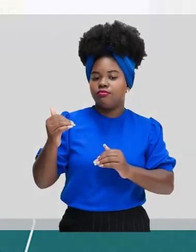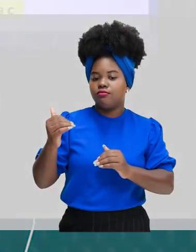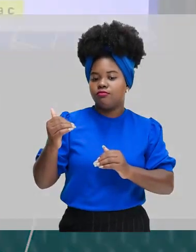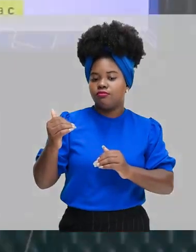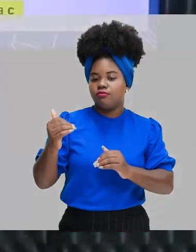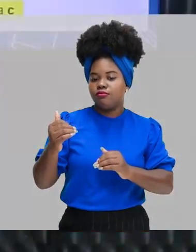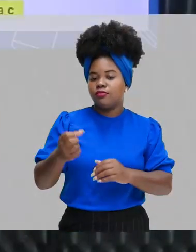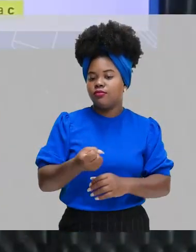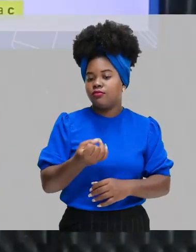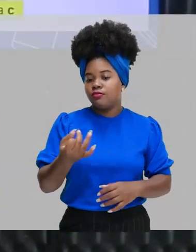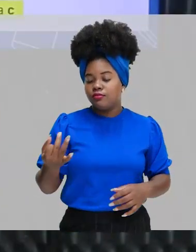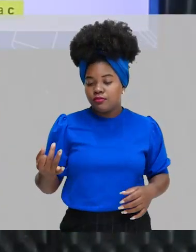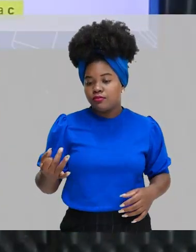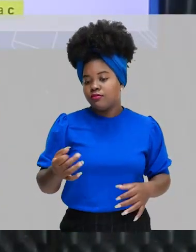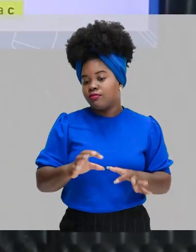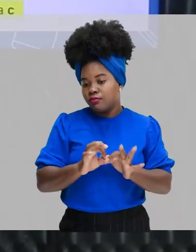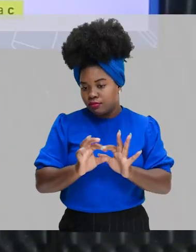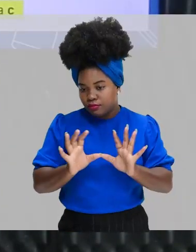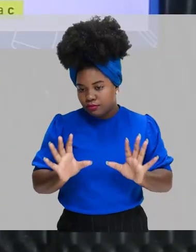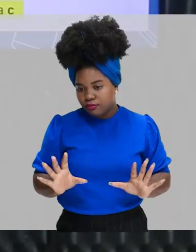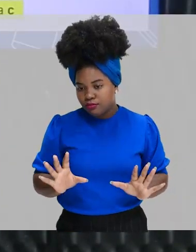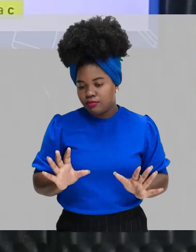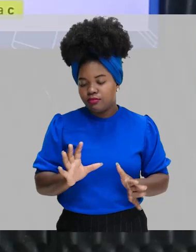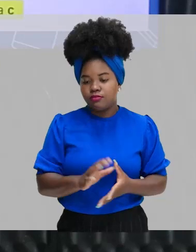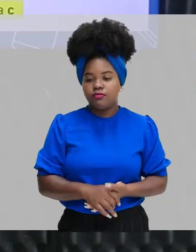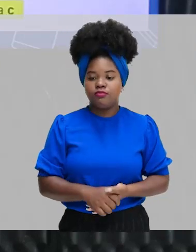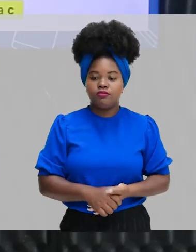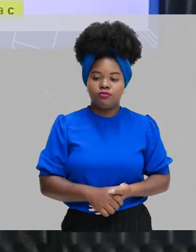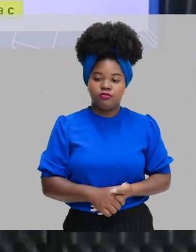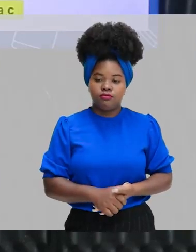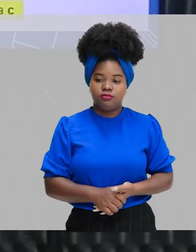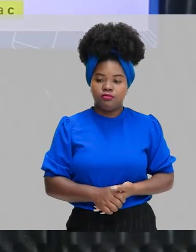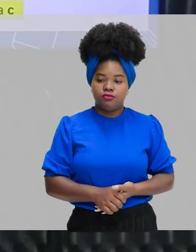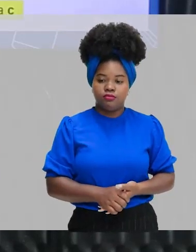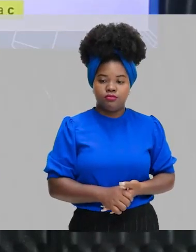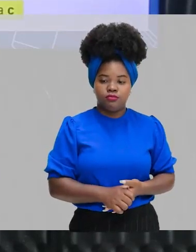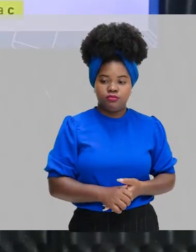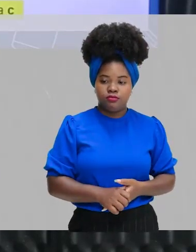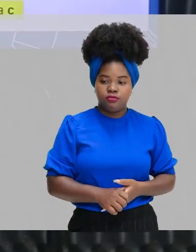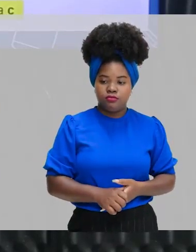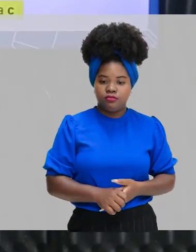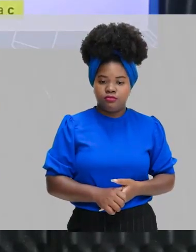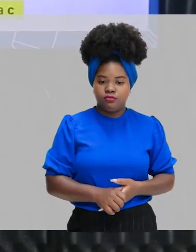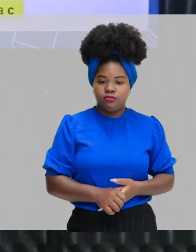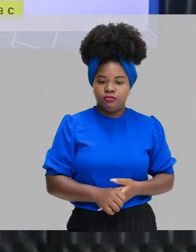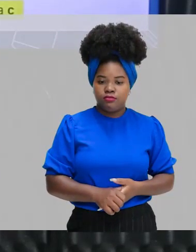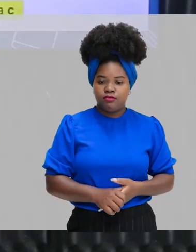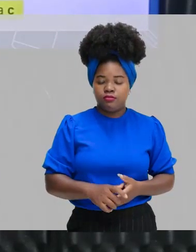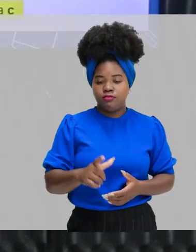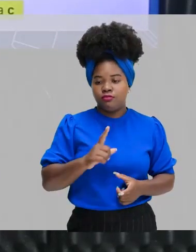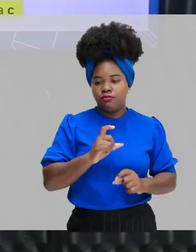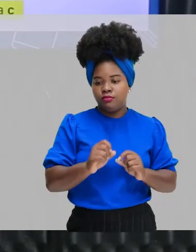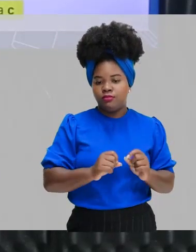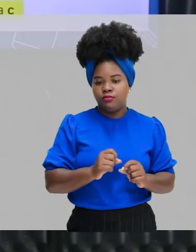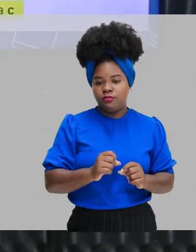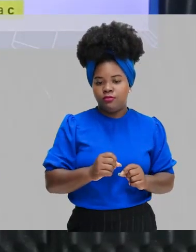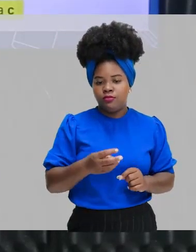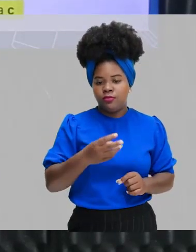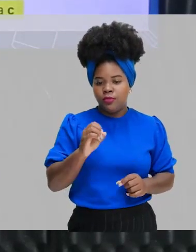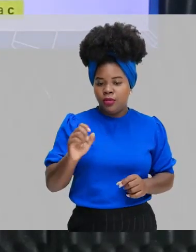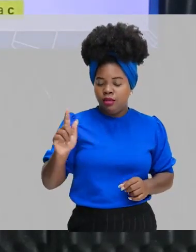maior será a quantidade de emissões de partícula certo e então no fó nós temos ó que 30